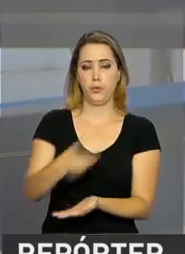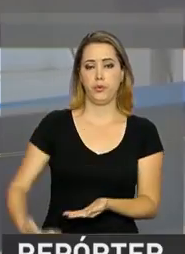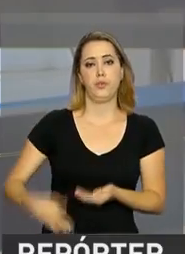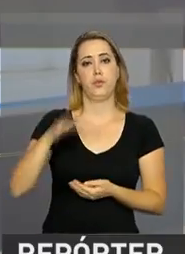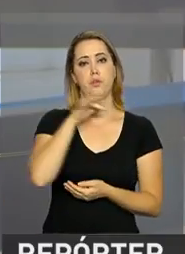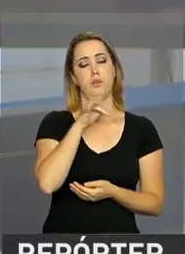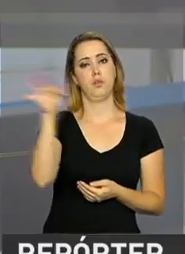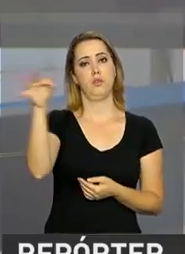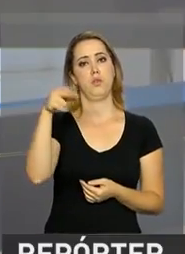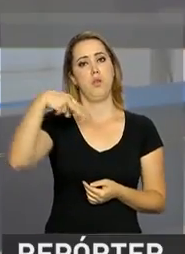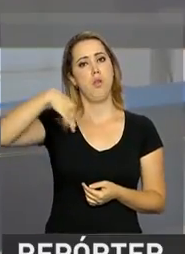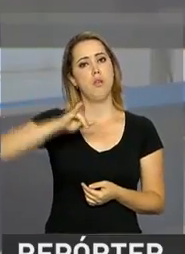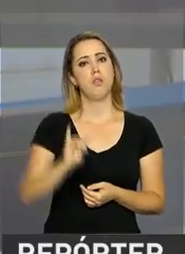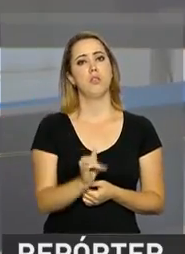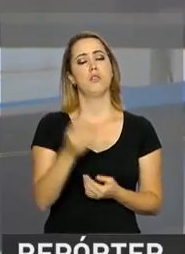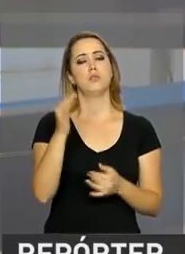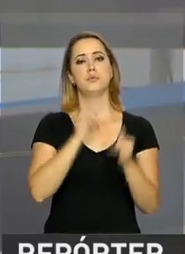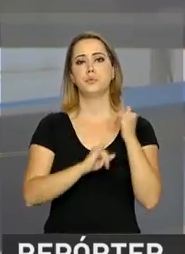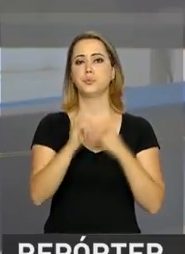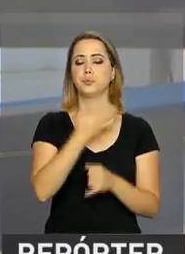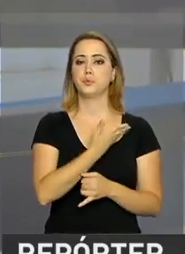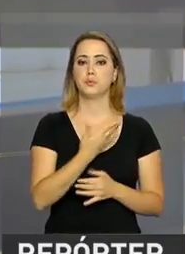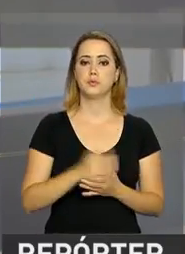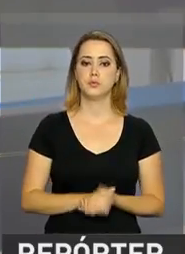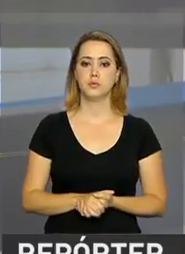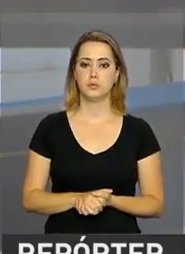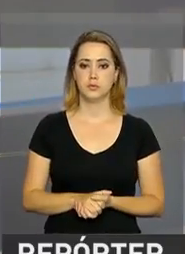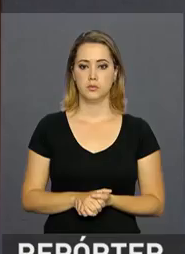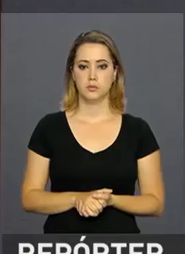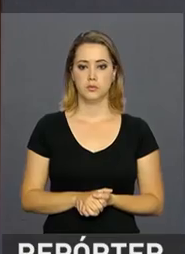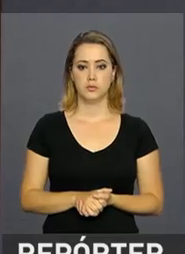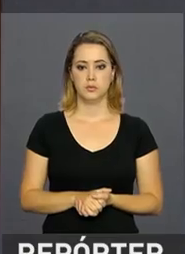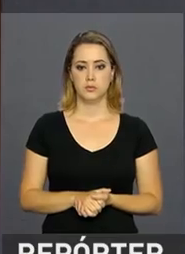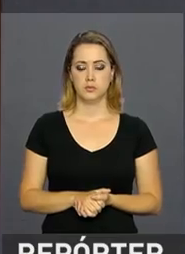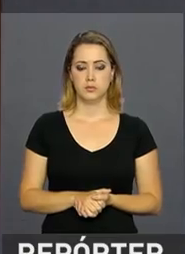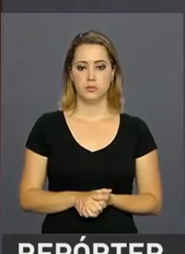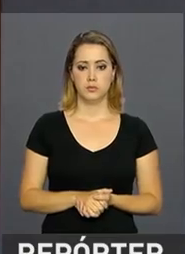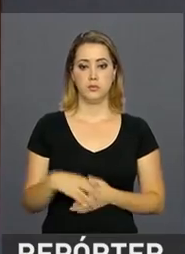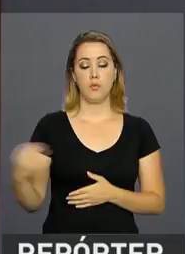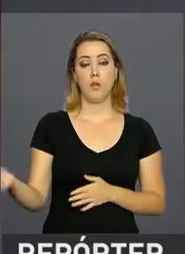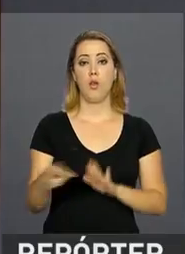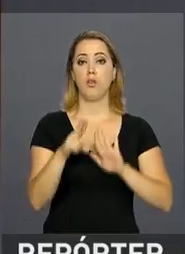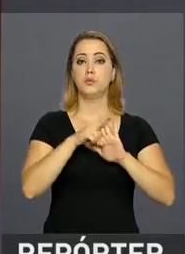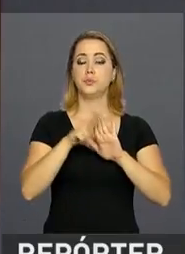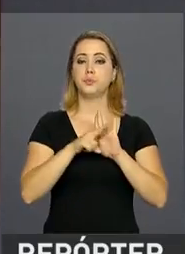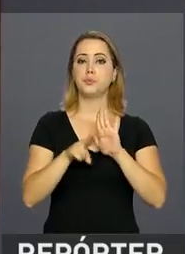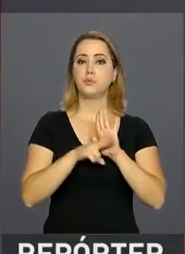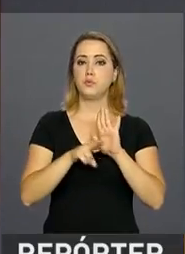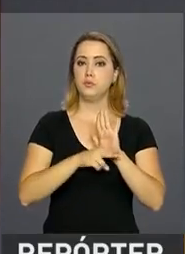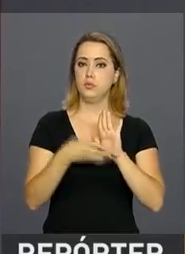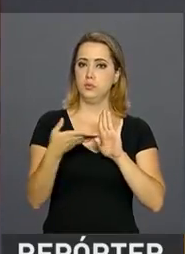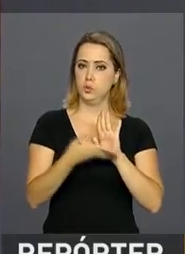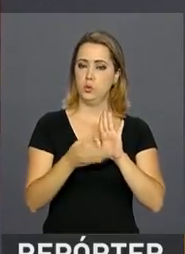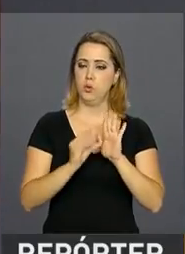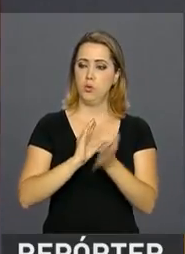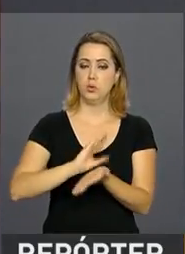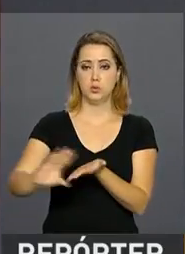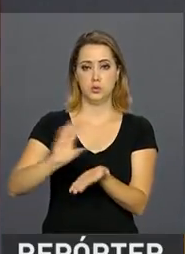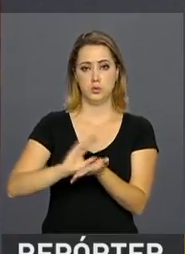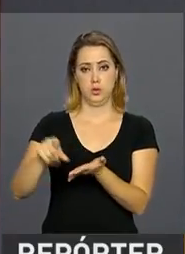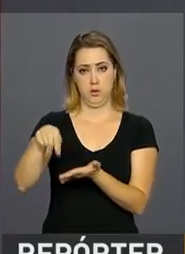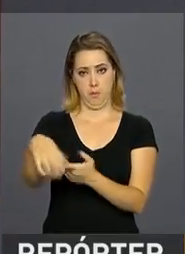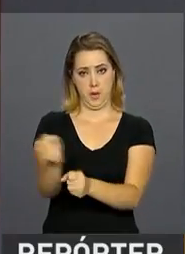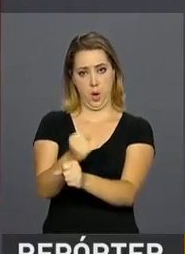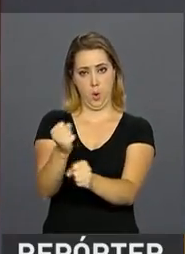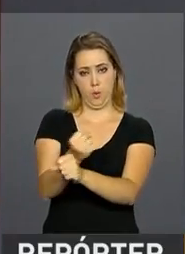federal o repórter Nei Pereira tem informações a nova regra estabelece que o repasse de recursos para